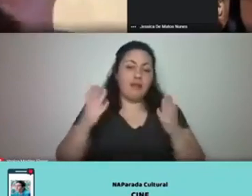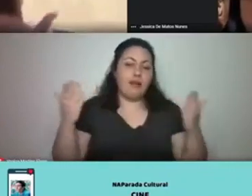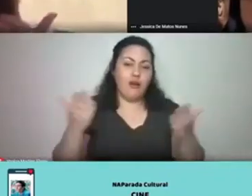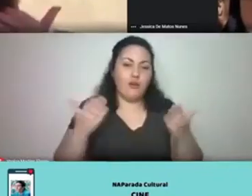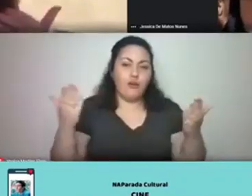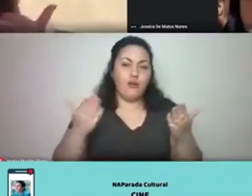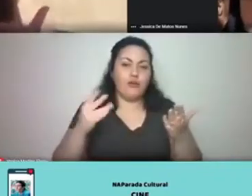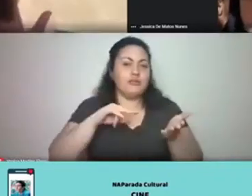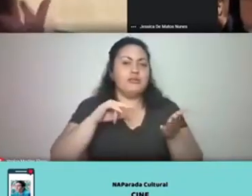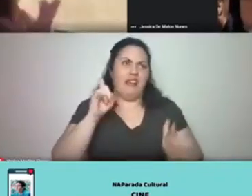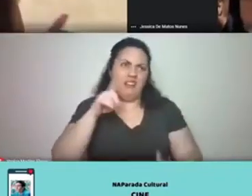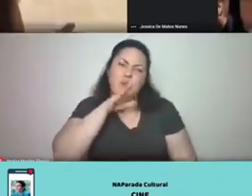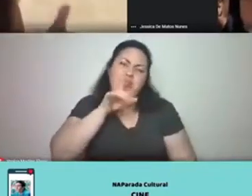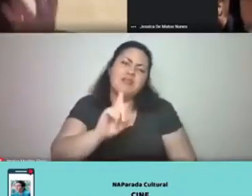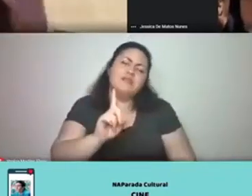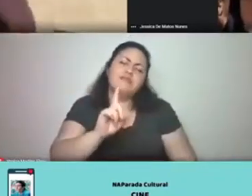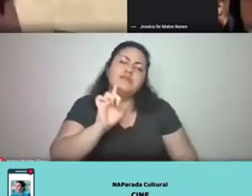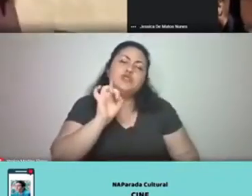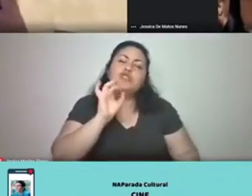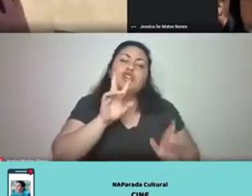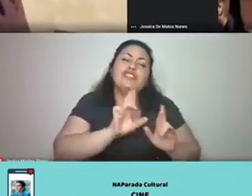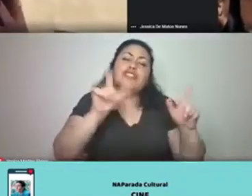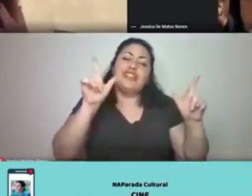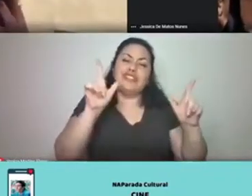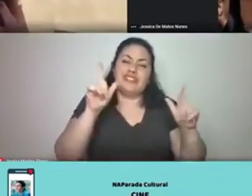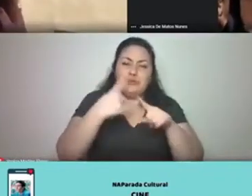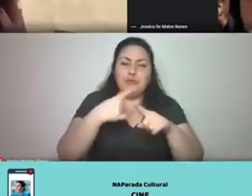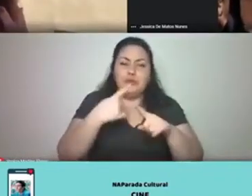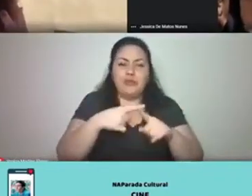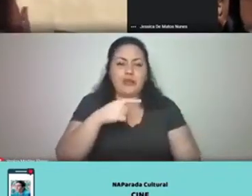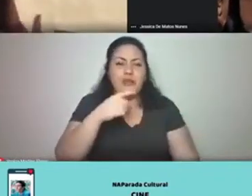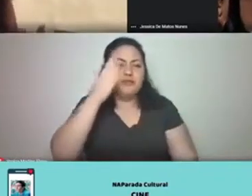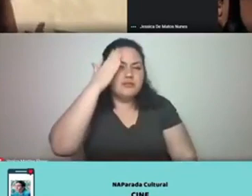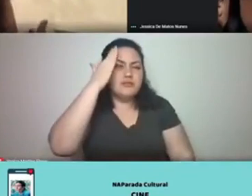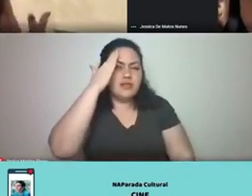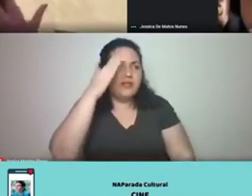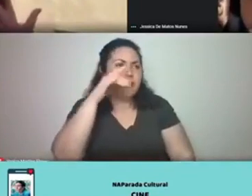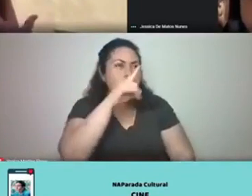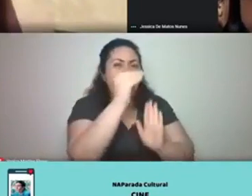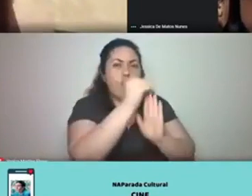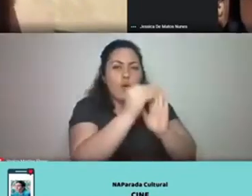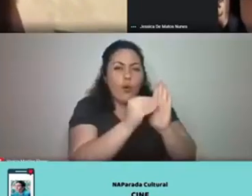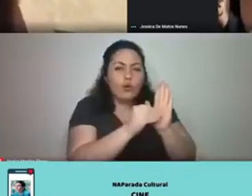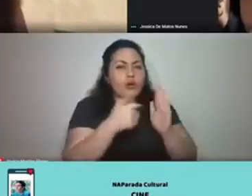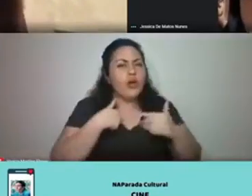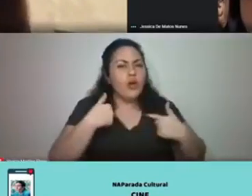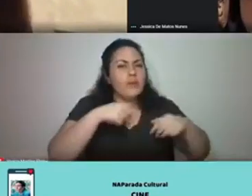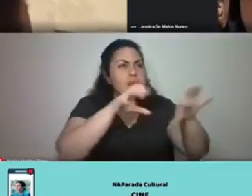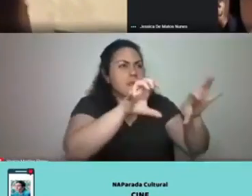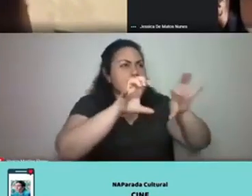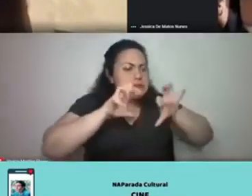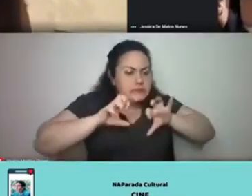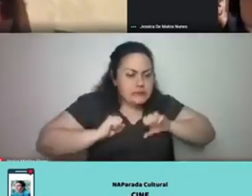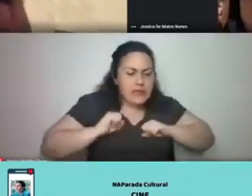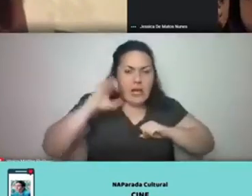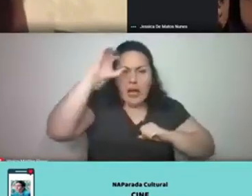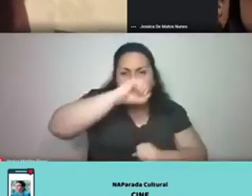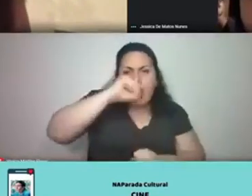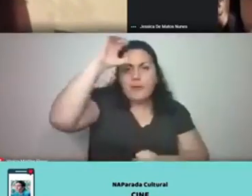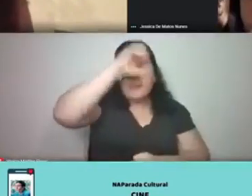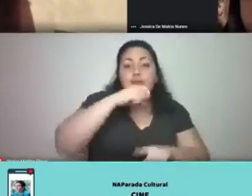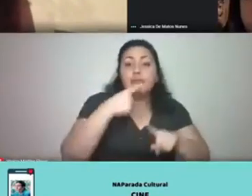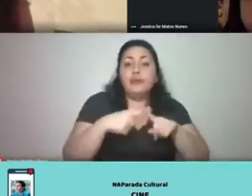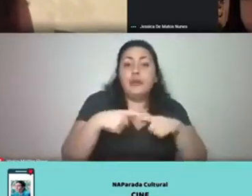é diferente, né? Porque a gente quer se apropriar daquele conhecimento, porque a gente está se apropriando da profissão que a